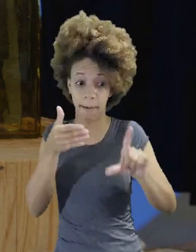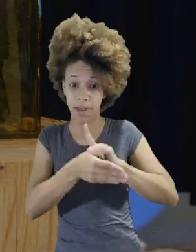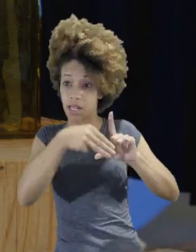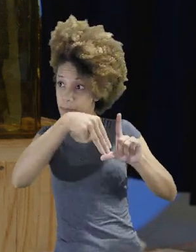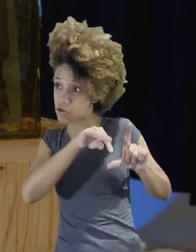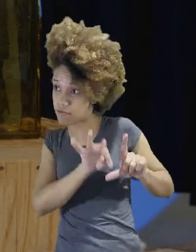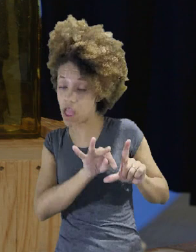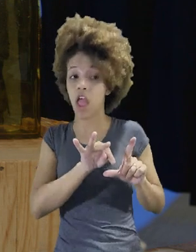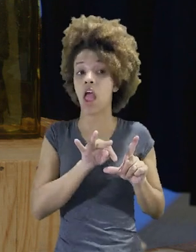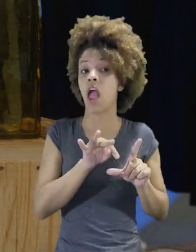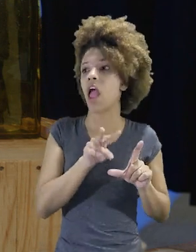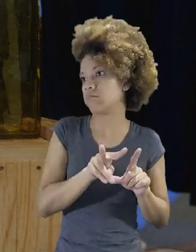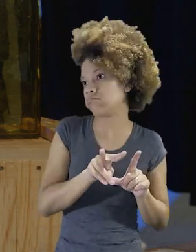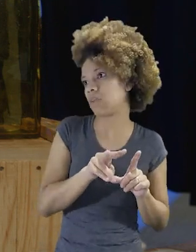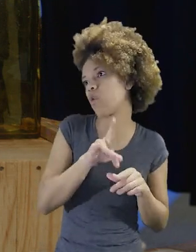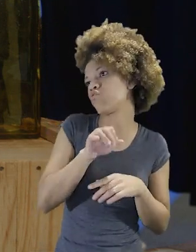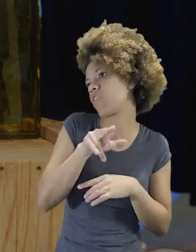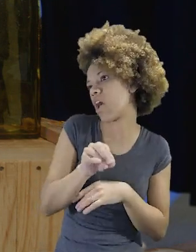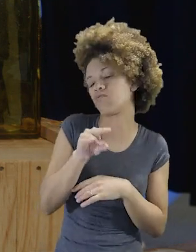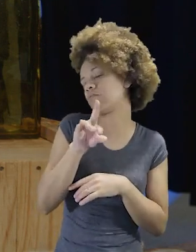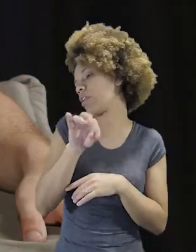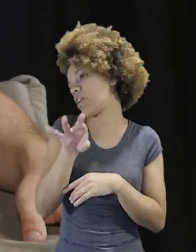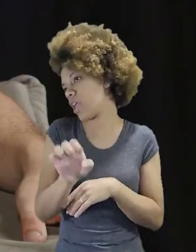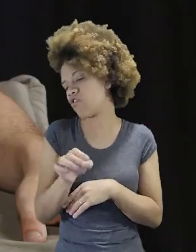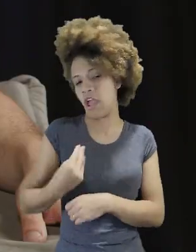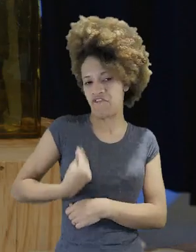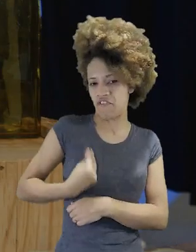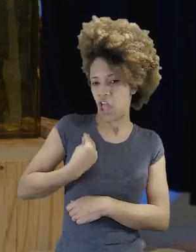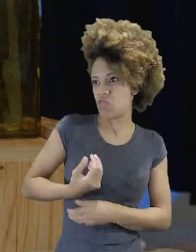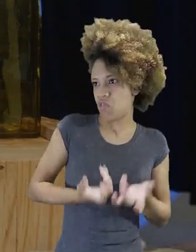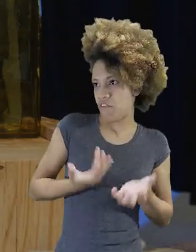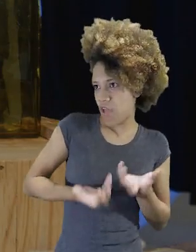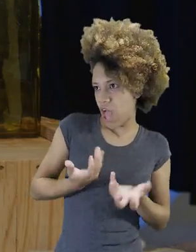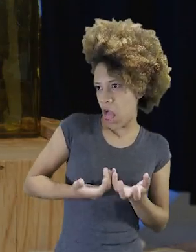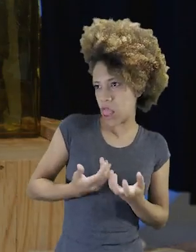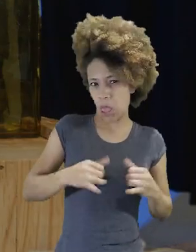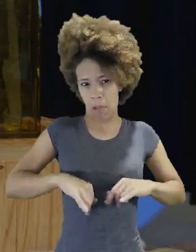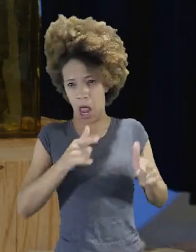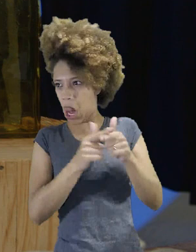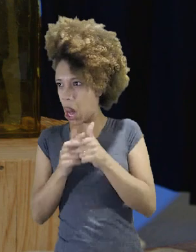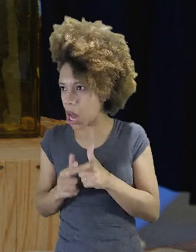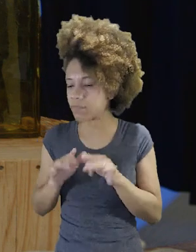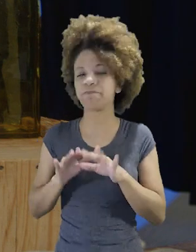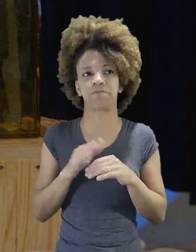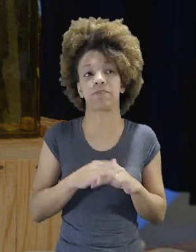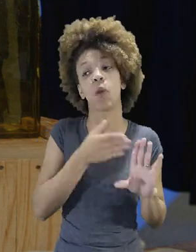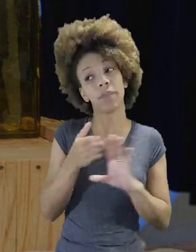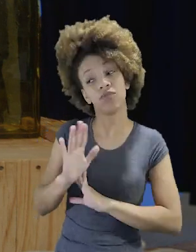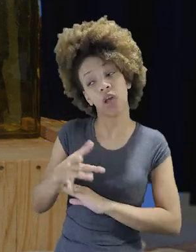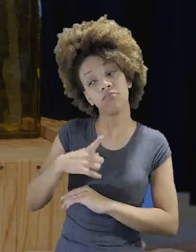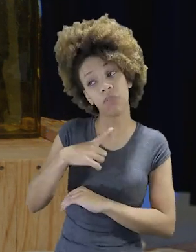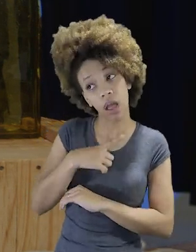na MTV com um diário de detento né que é é do do inferno é essa é essa é uma época